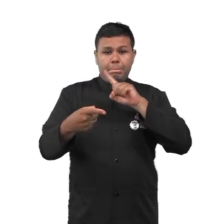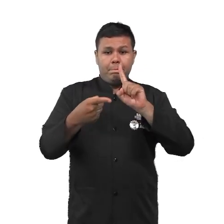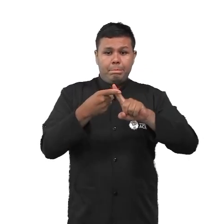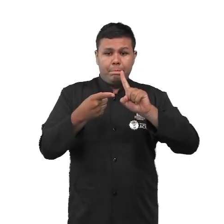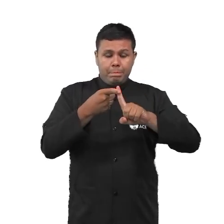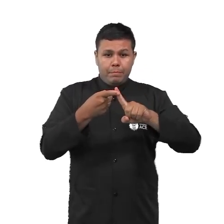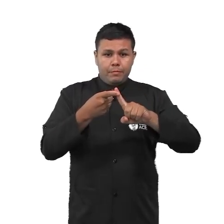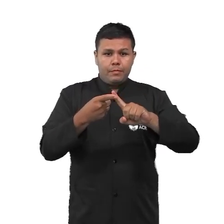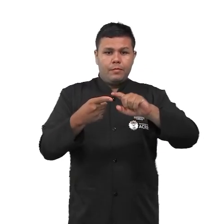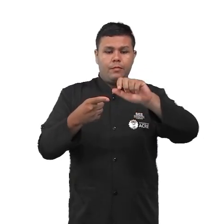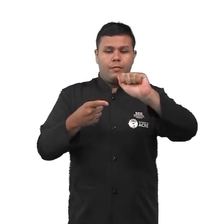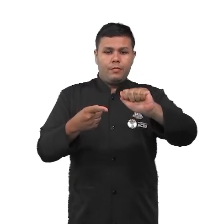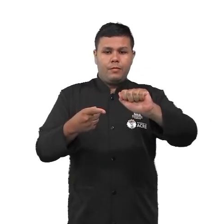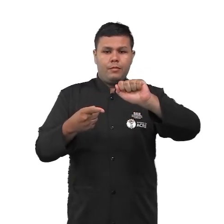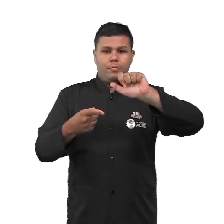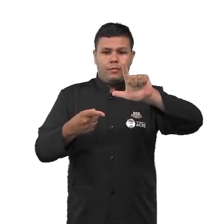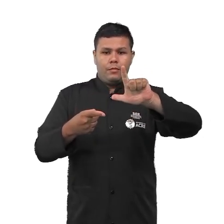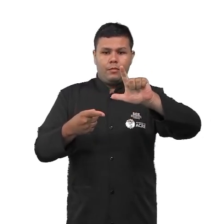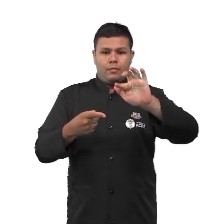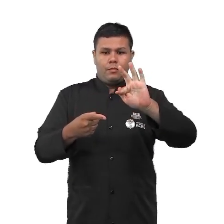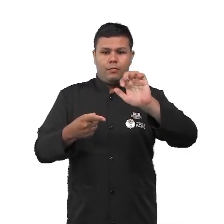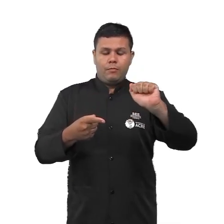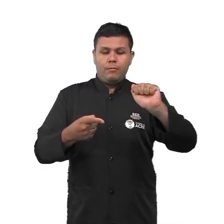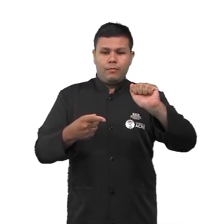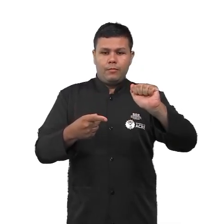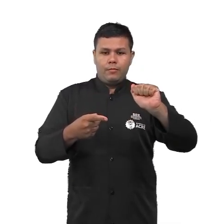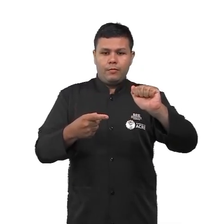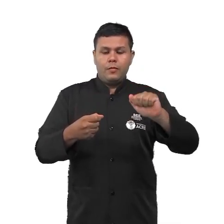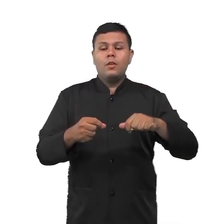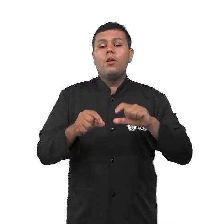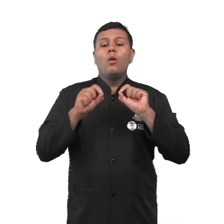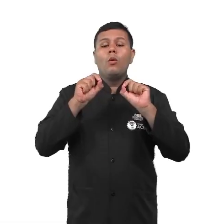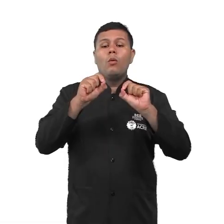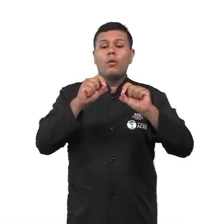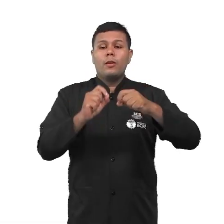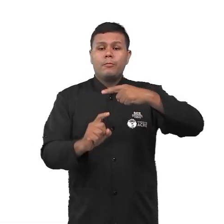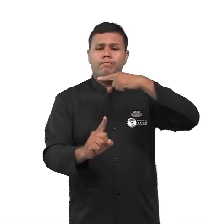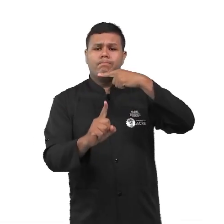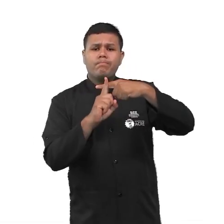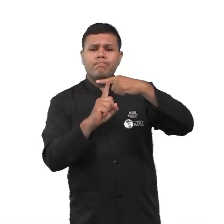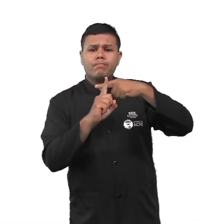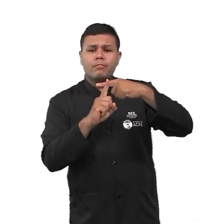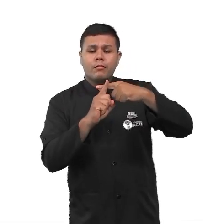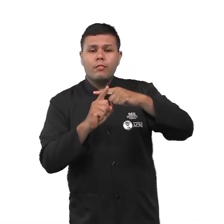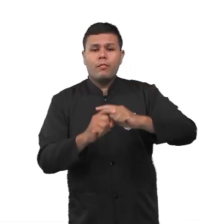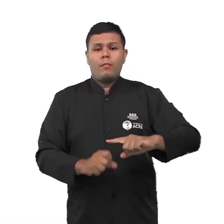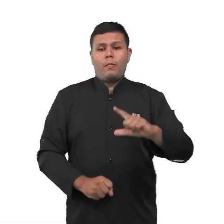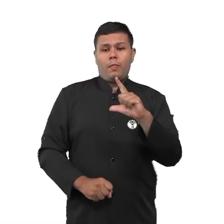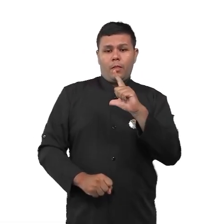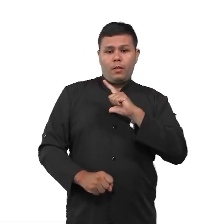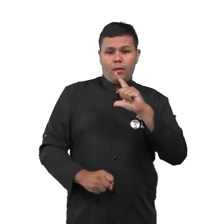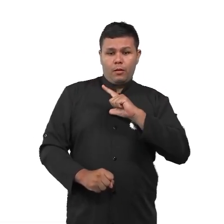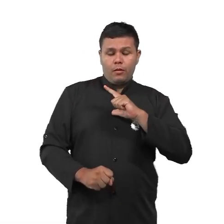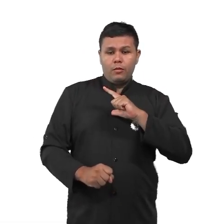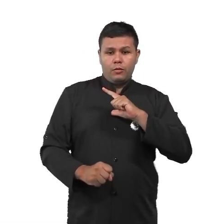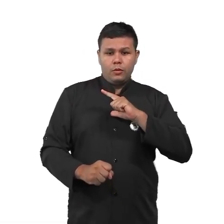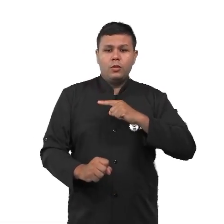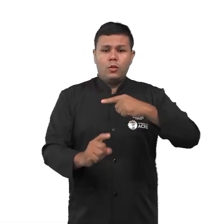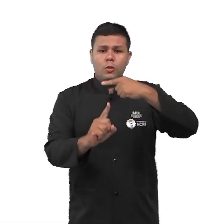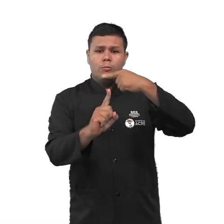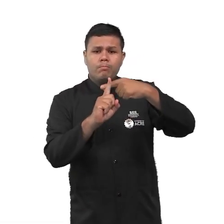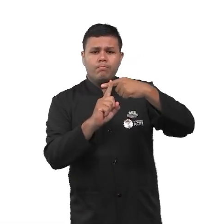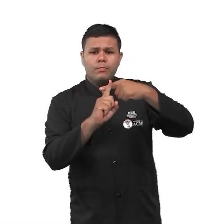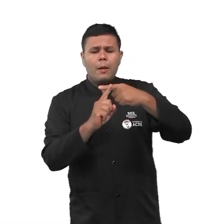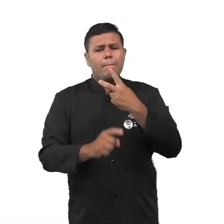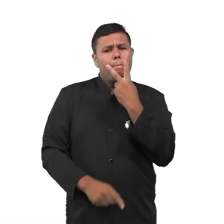partícula alfa, pessoal, é uma partícula positiva, onde eu tenho a presença de cargas positivas,